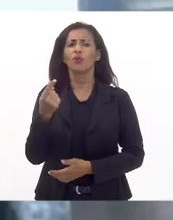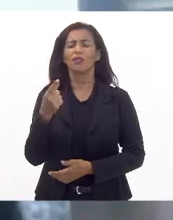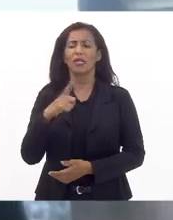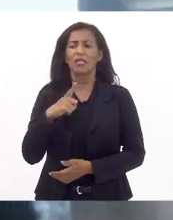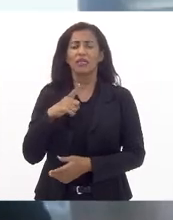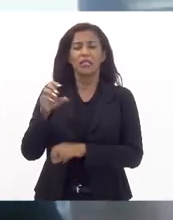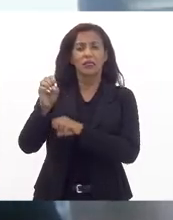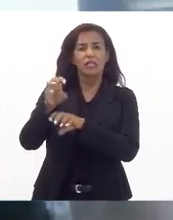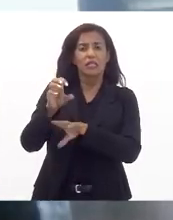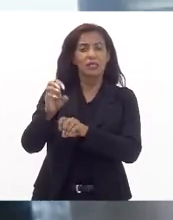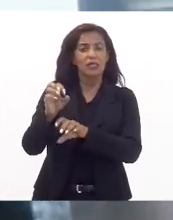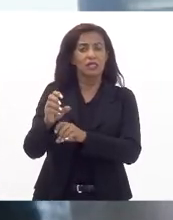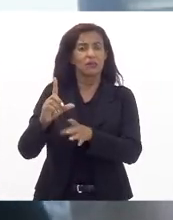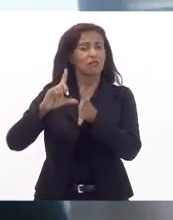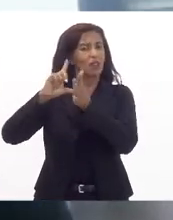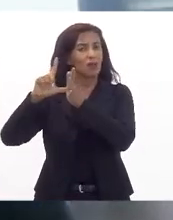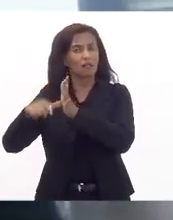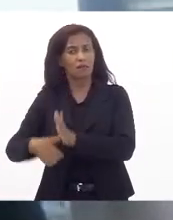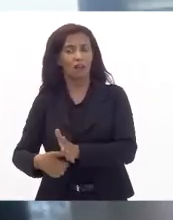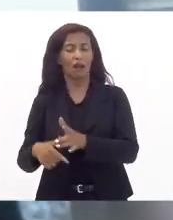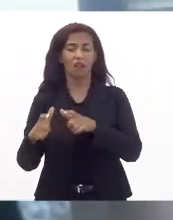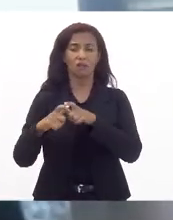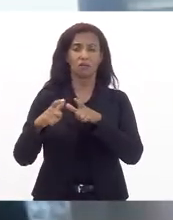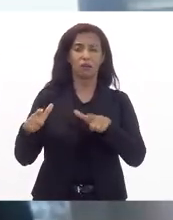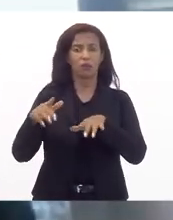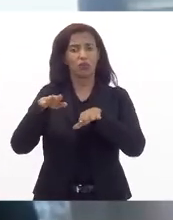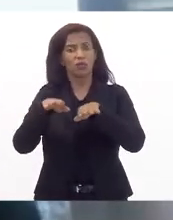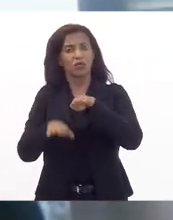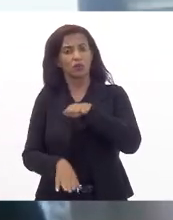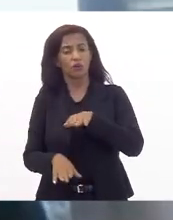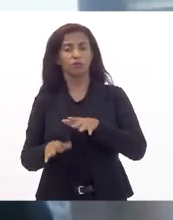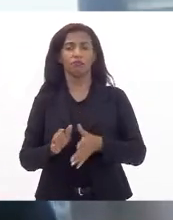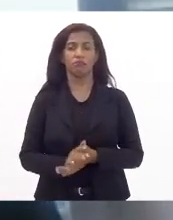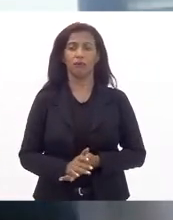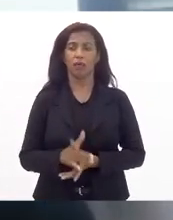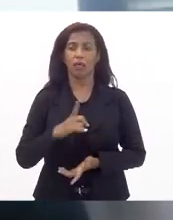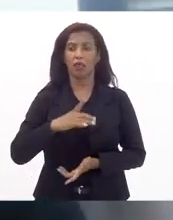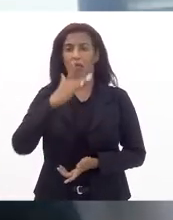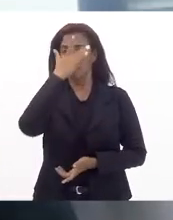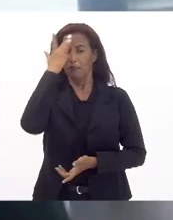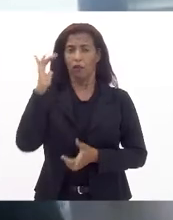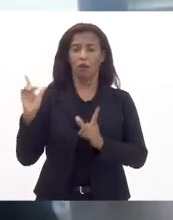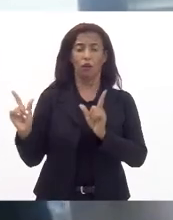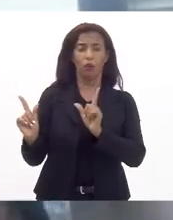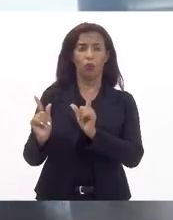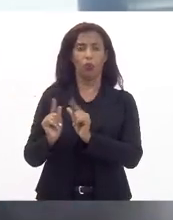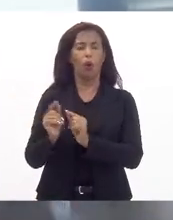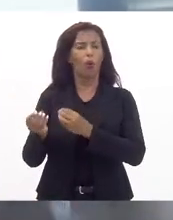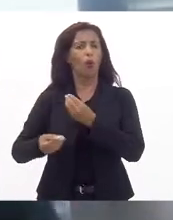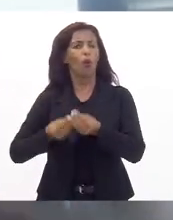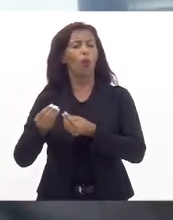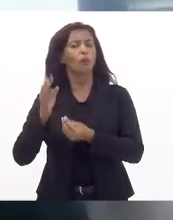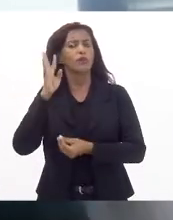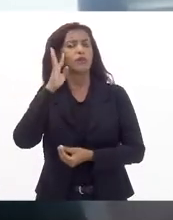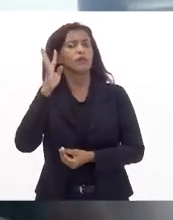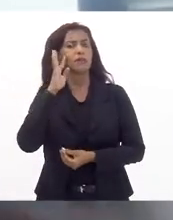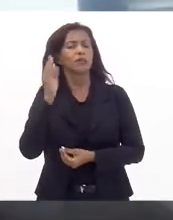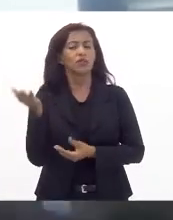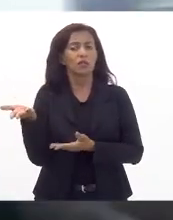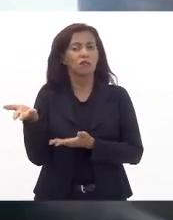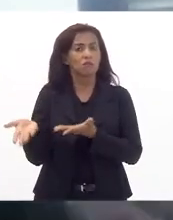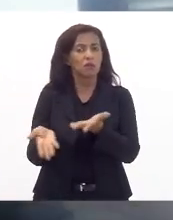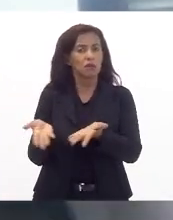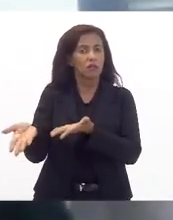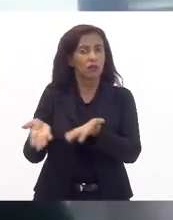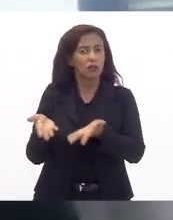sino tem atraso ao a saudade tem gente que perdeu como é que você imagina que nessa